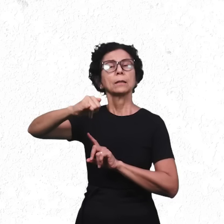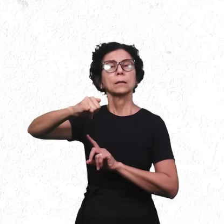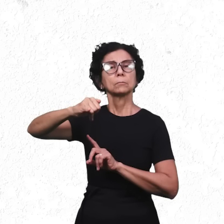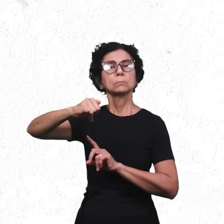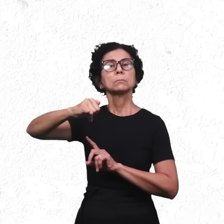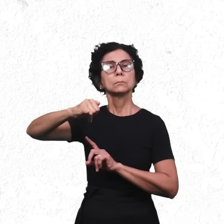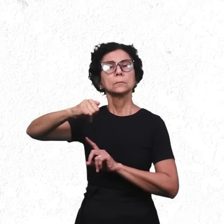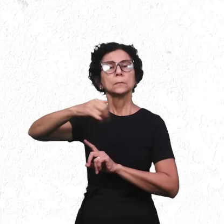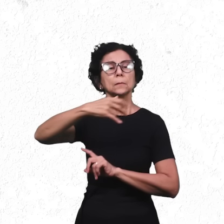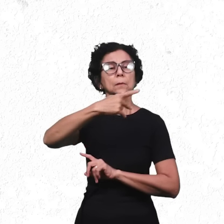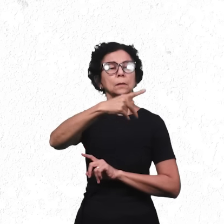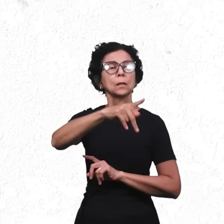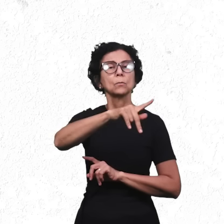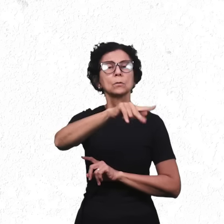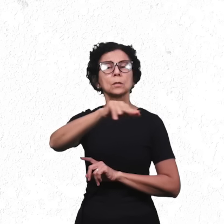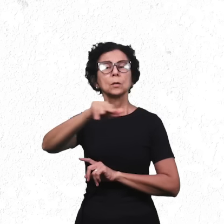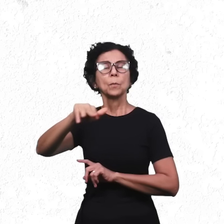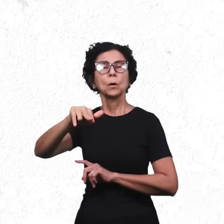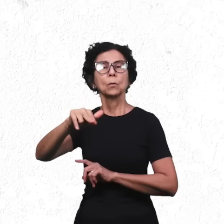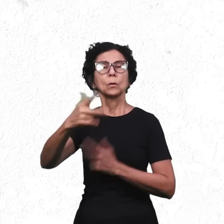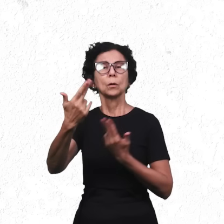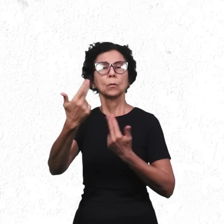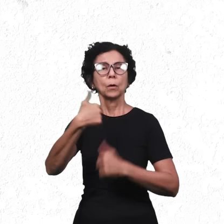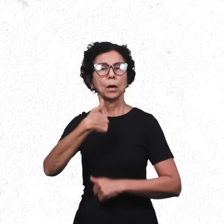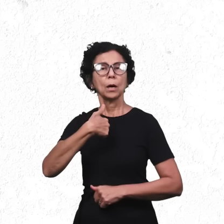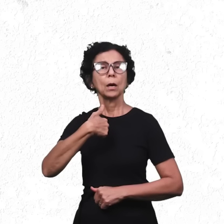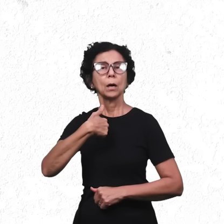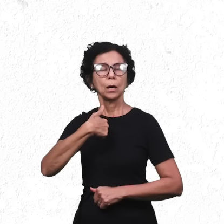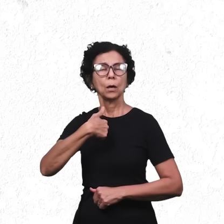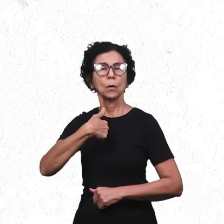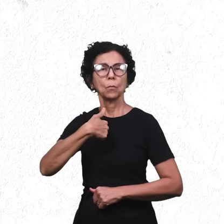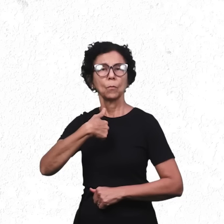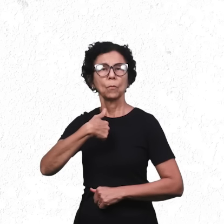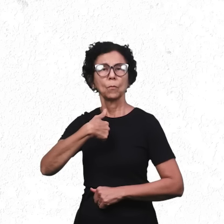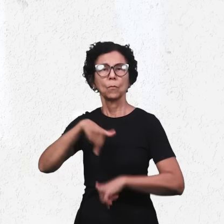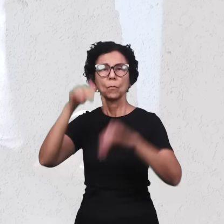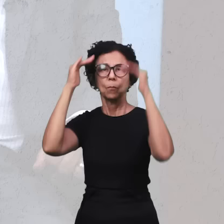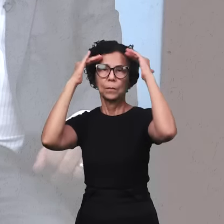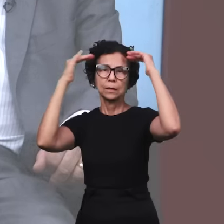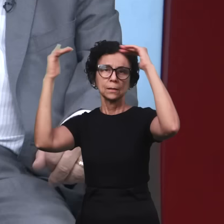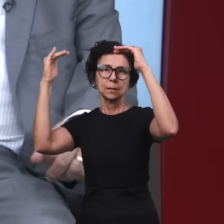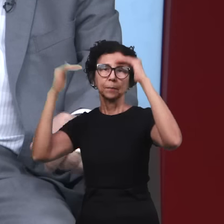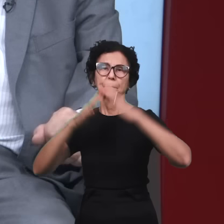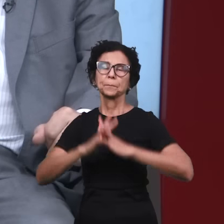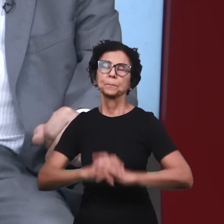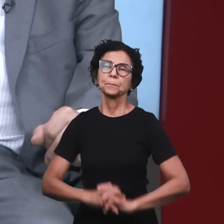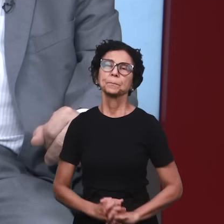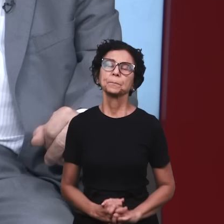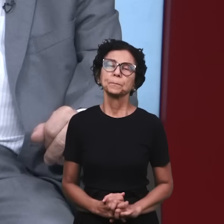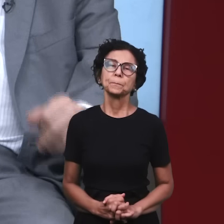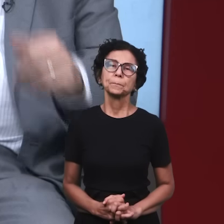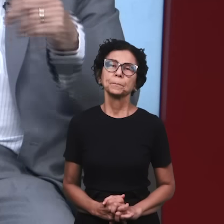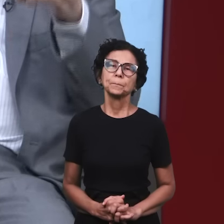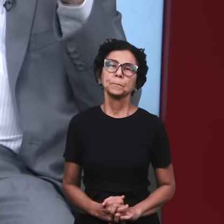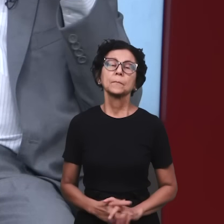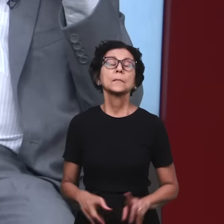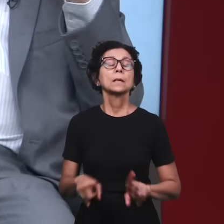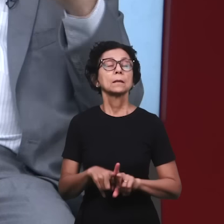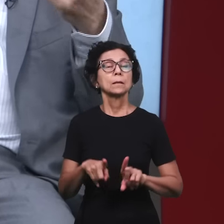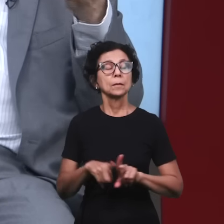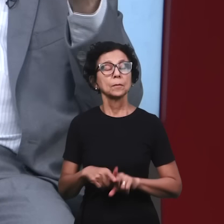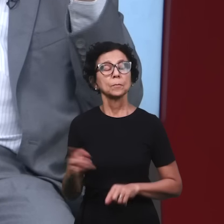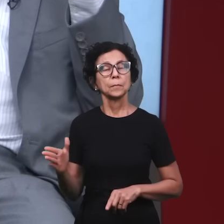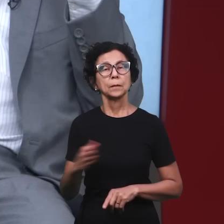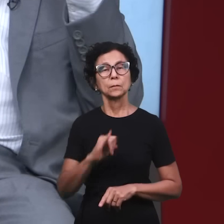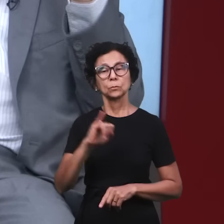irmãos, como eu, a ele ouvireis. Falando também sobre Josué,